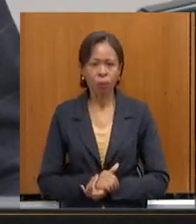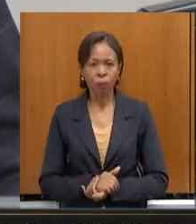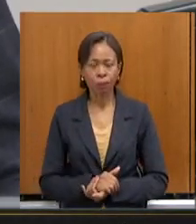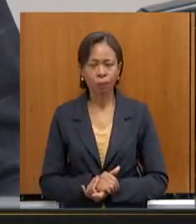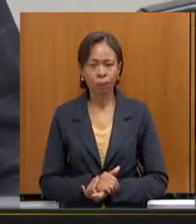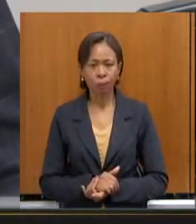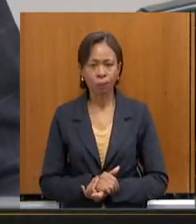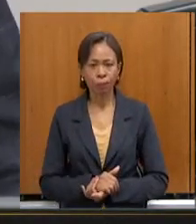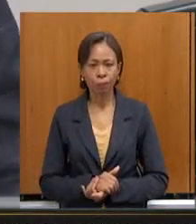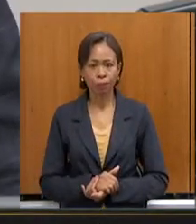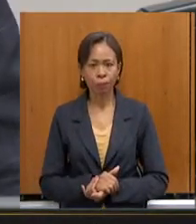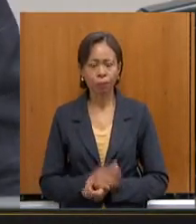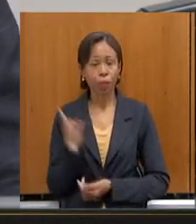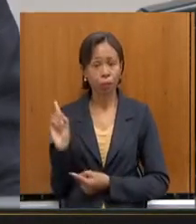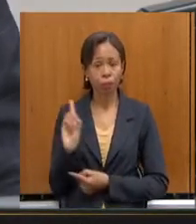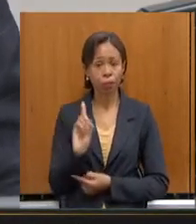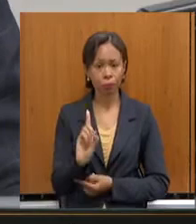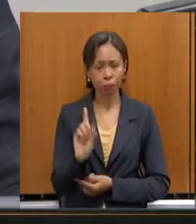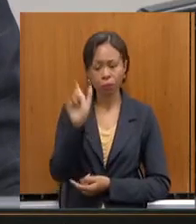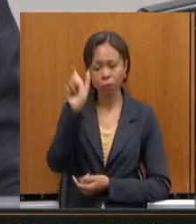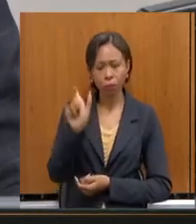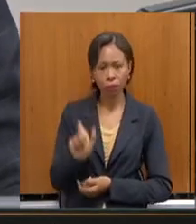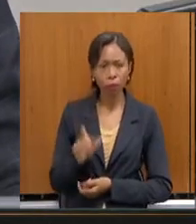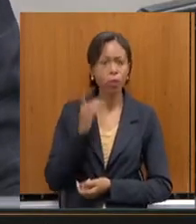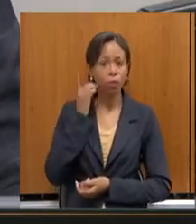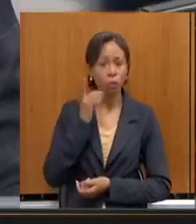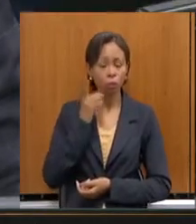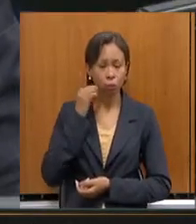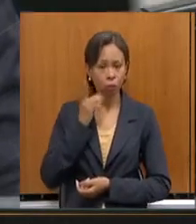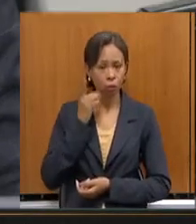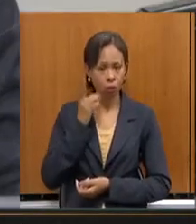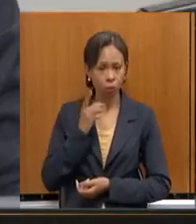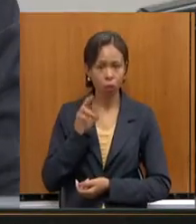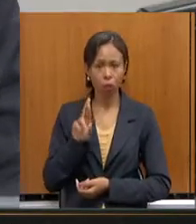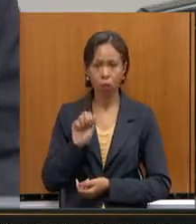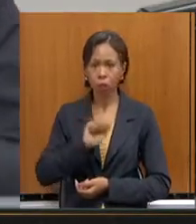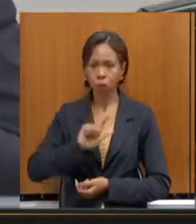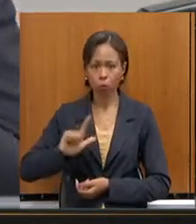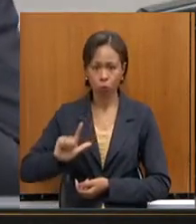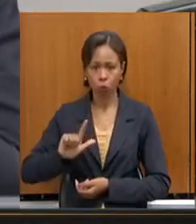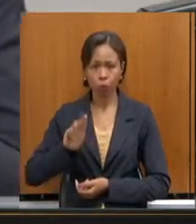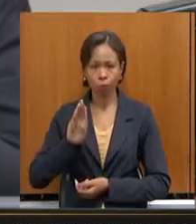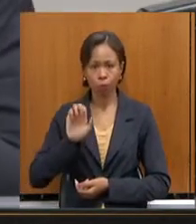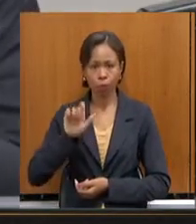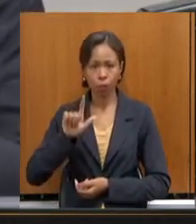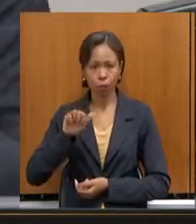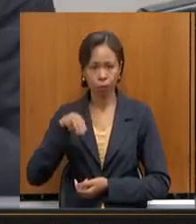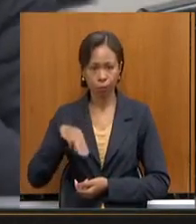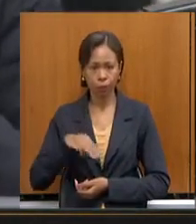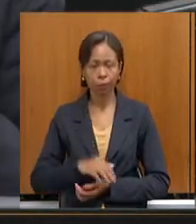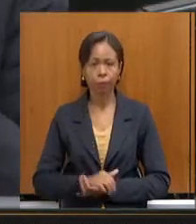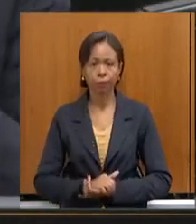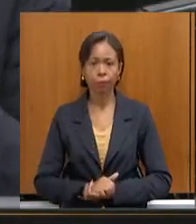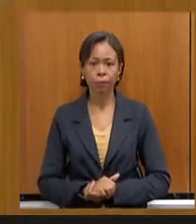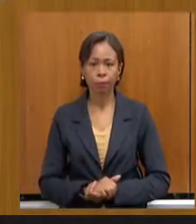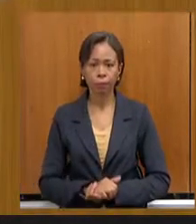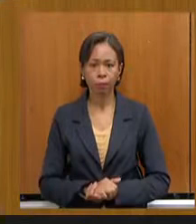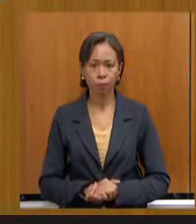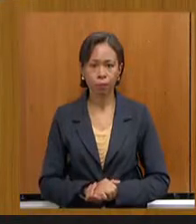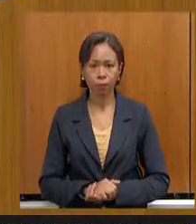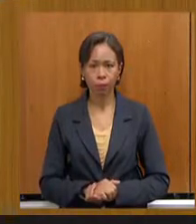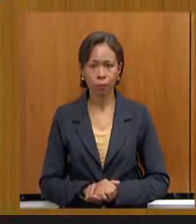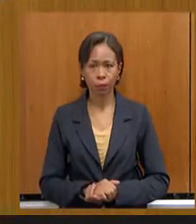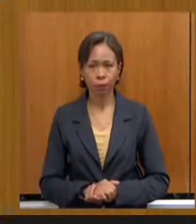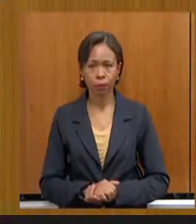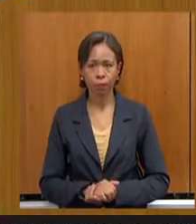o registro também é a presença do deputado e Lúcio Deputado Raul Belém E aí